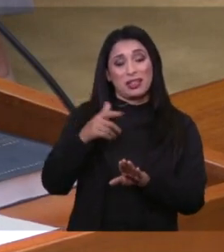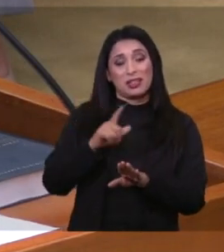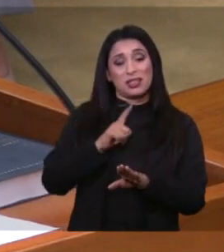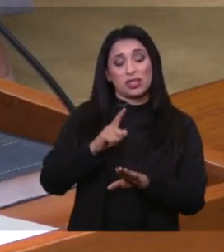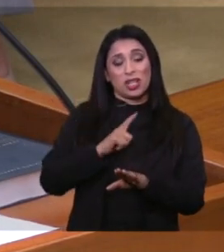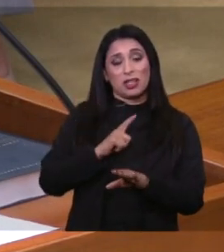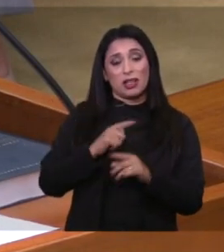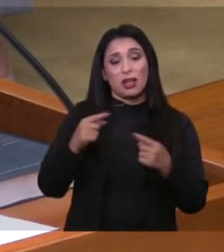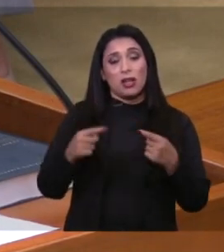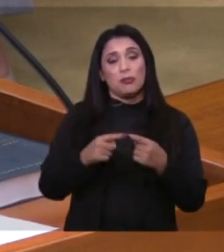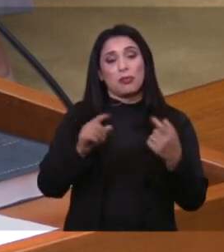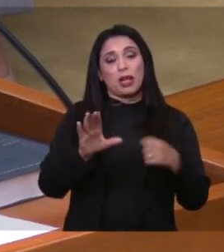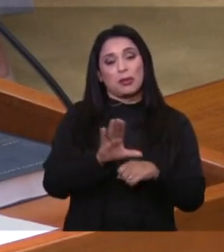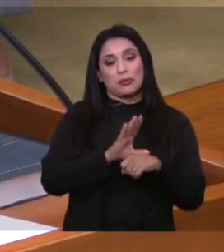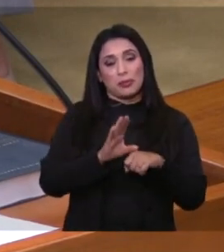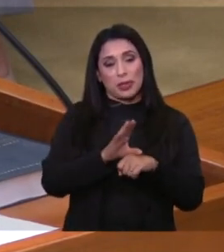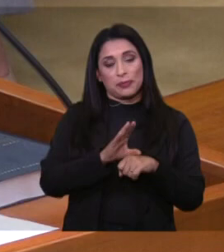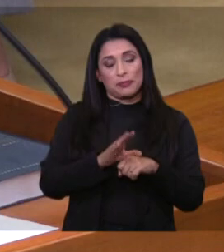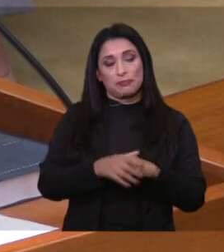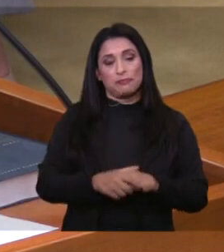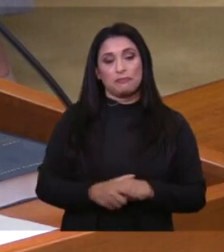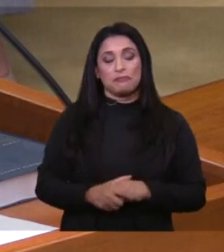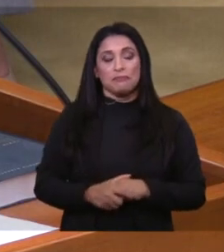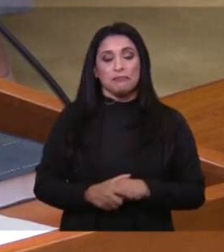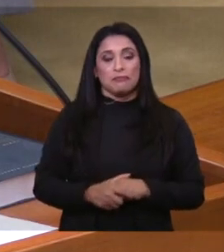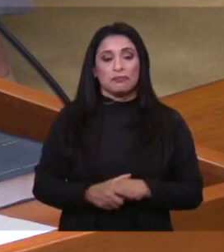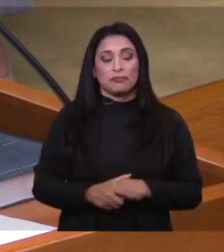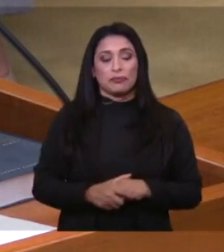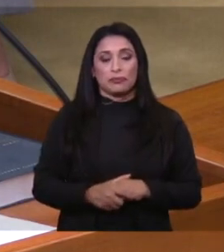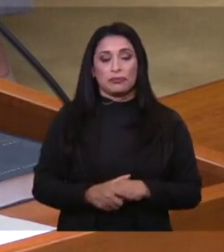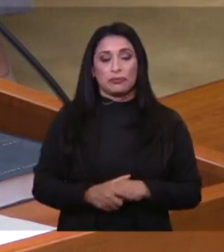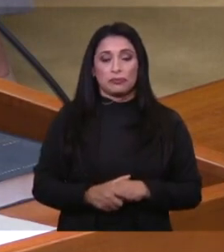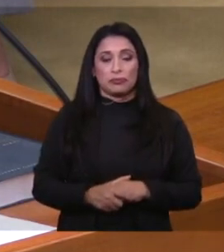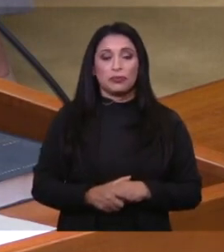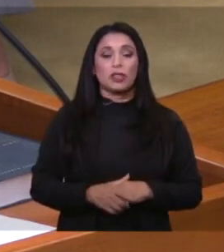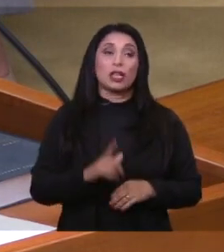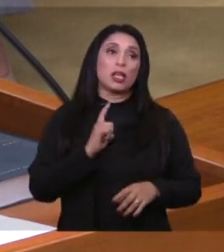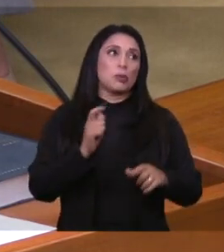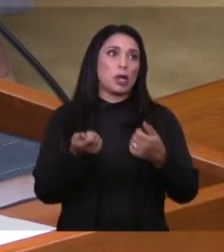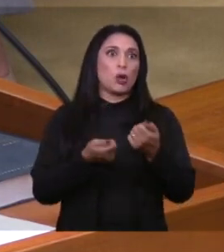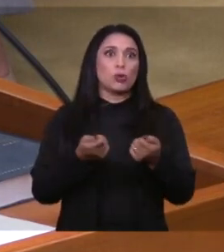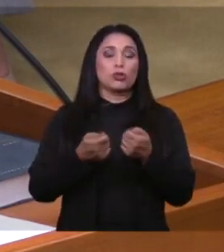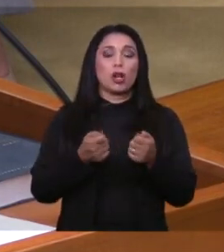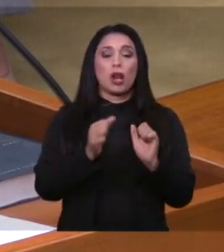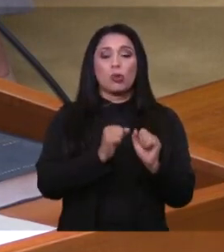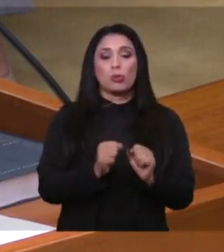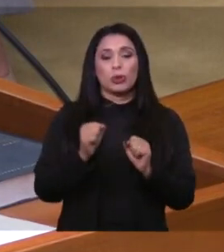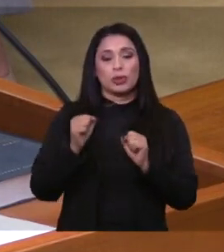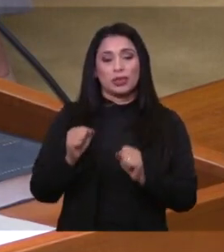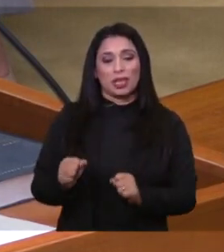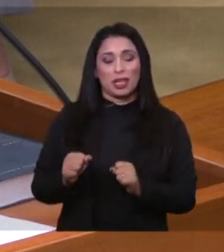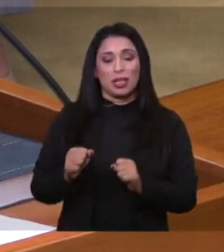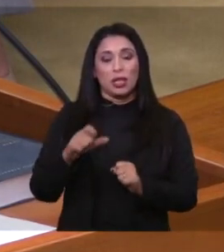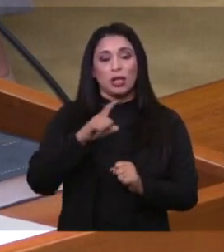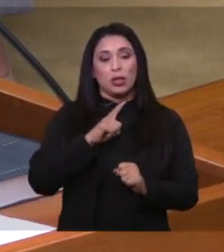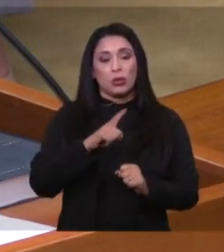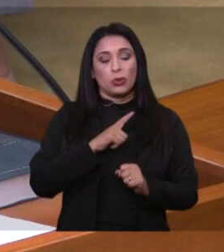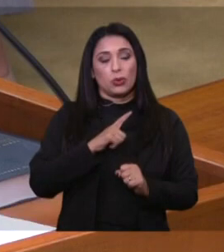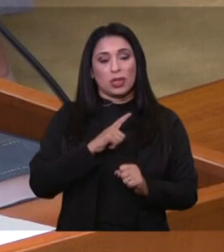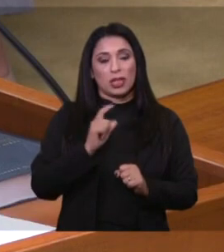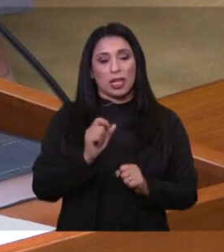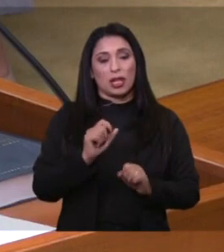Estado constitucional. E o Estado constitucional nasceu para controlar o poder, estimulando uma